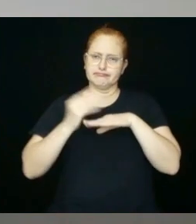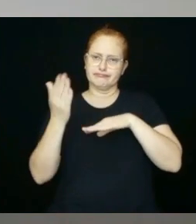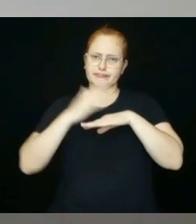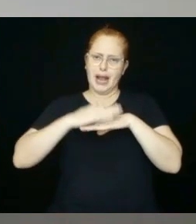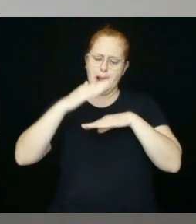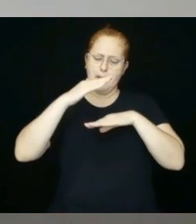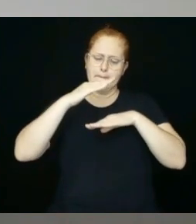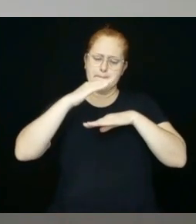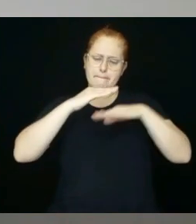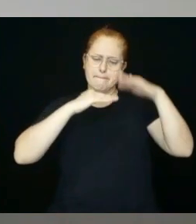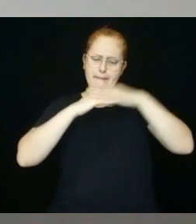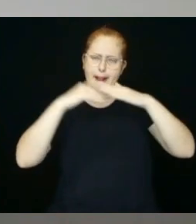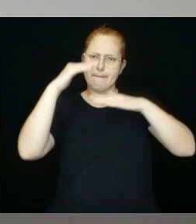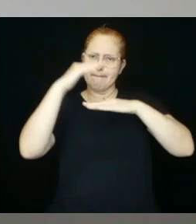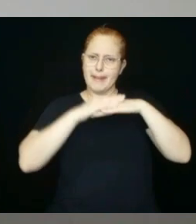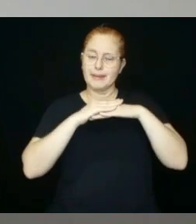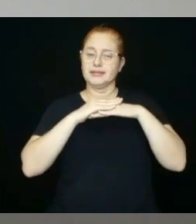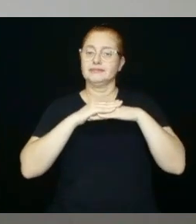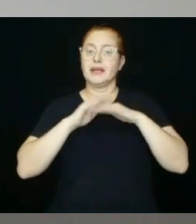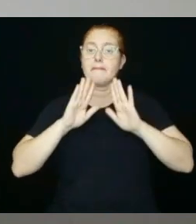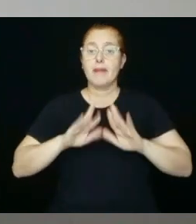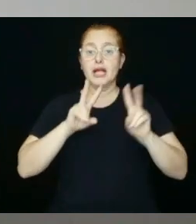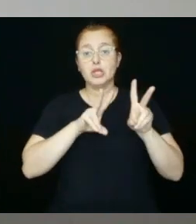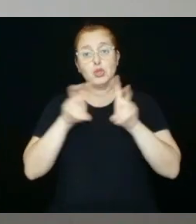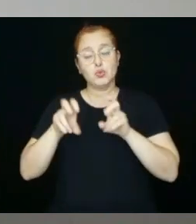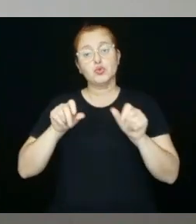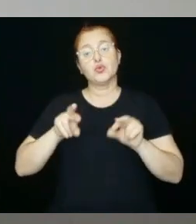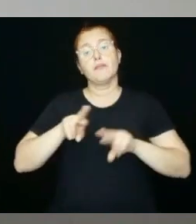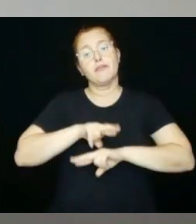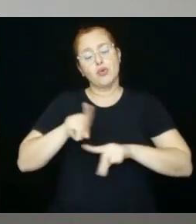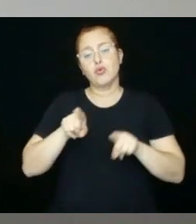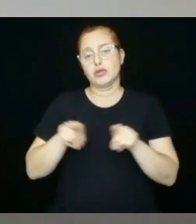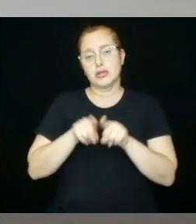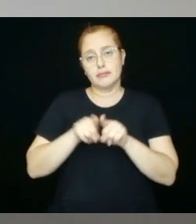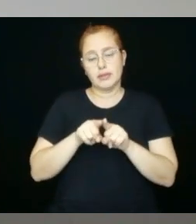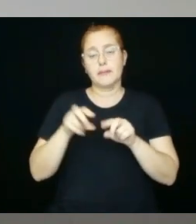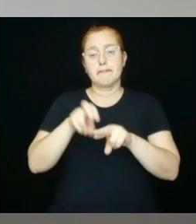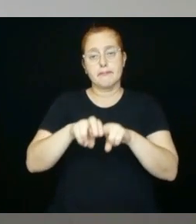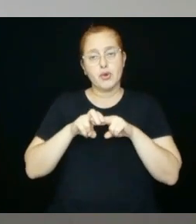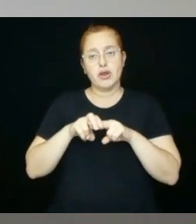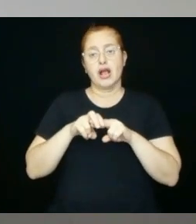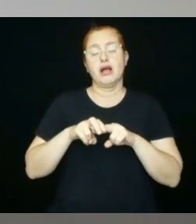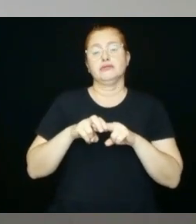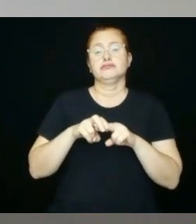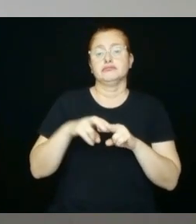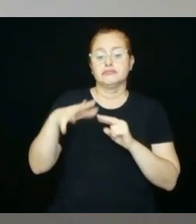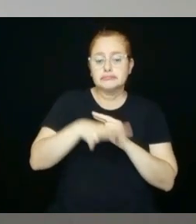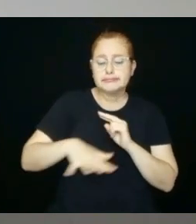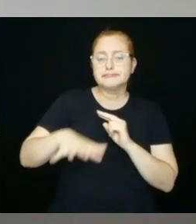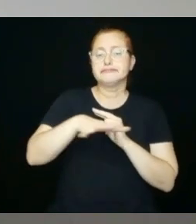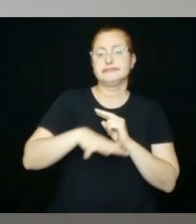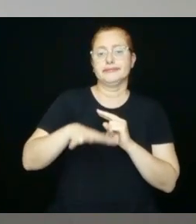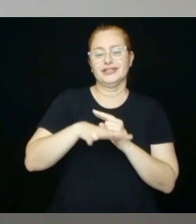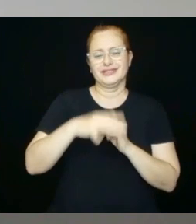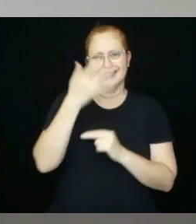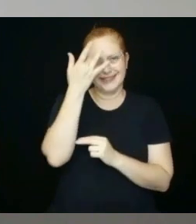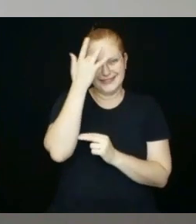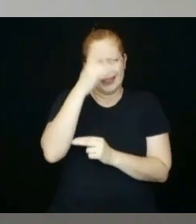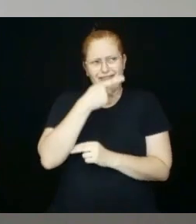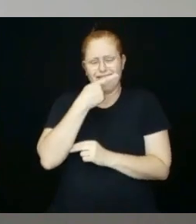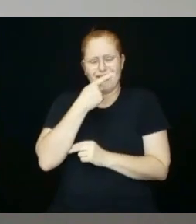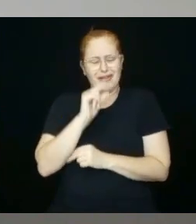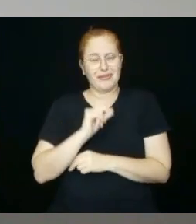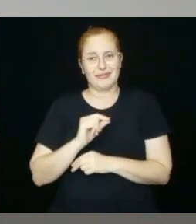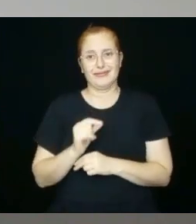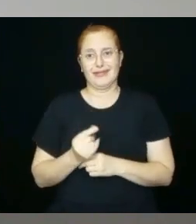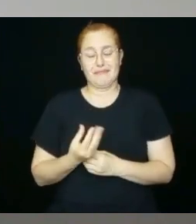a temática mudou um pouco, assim, geralmente pela questão do ambiente mesmo. Sim. Acho que... Não sei se eu estou falando muito.